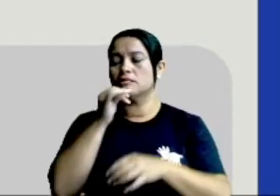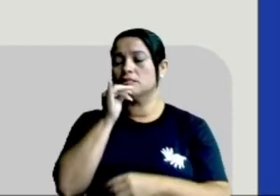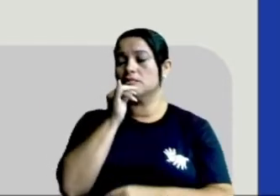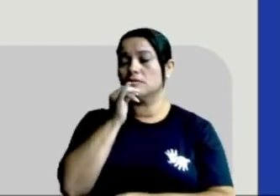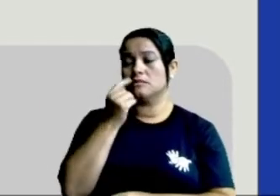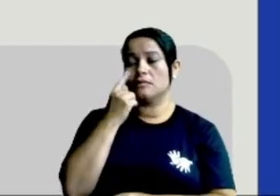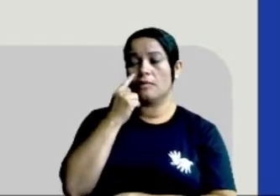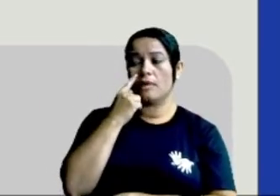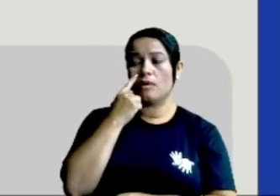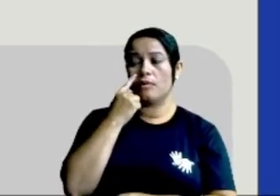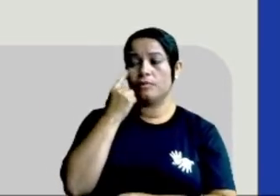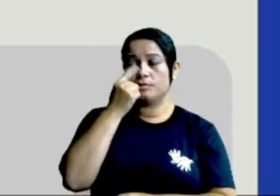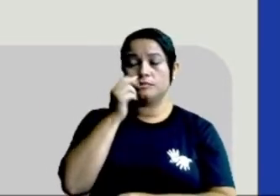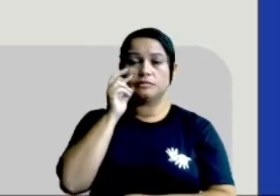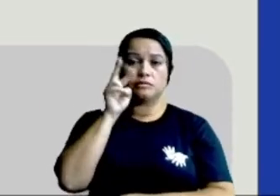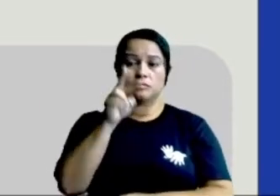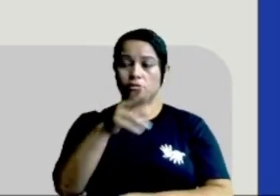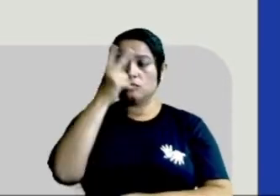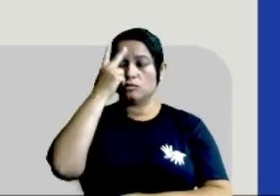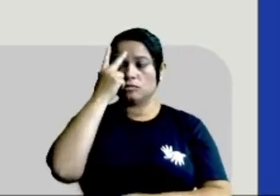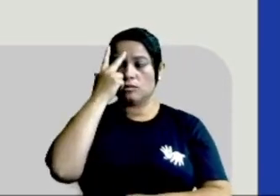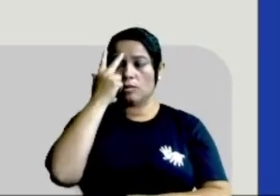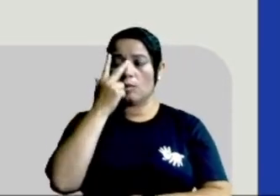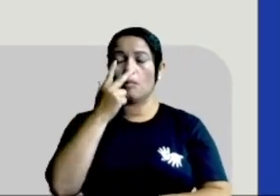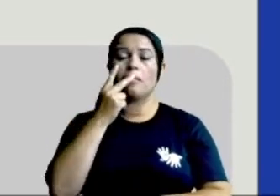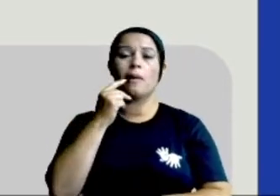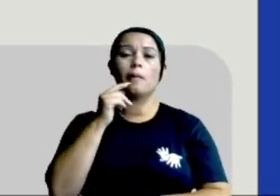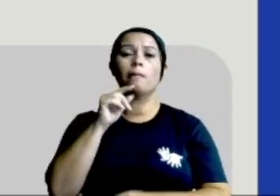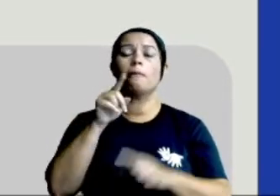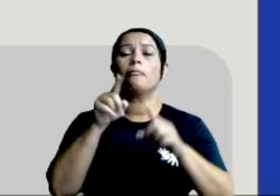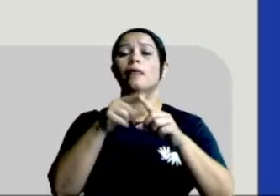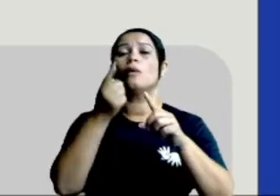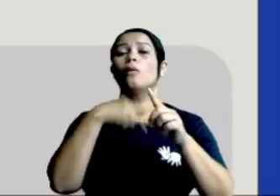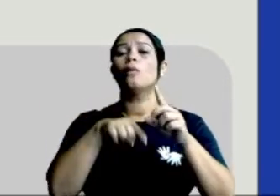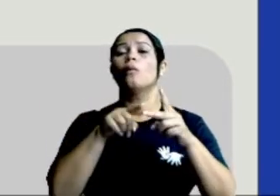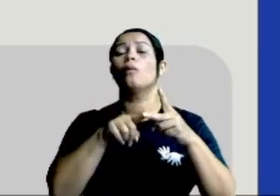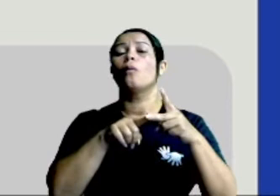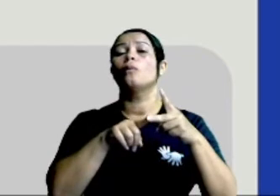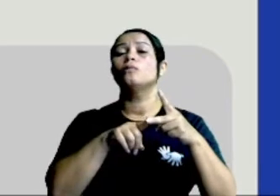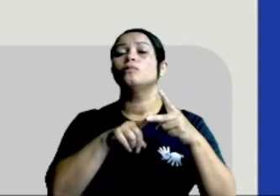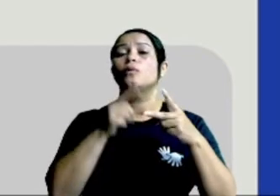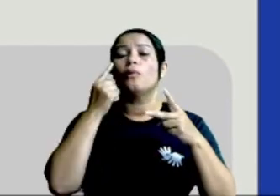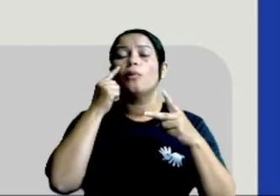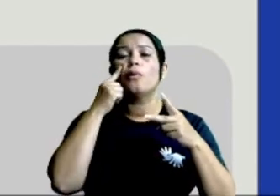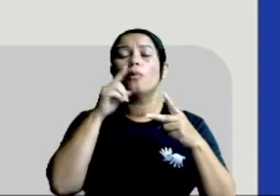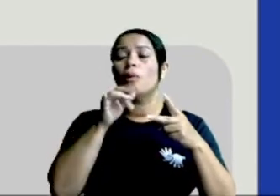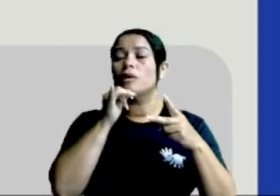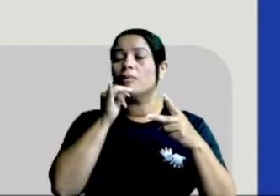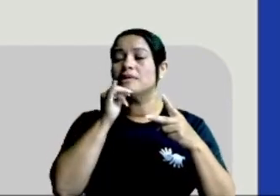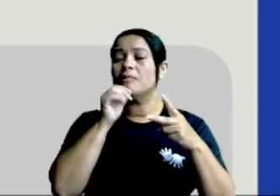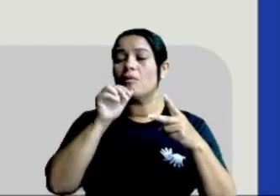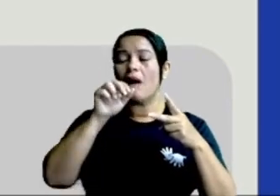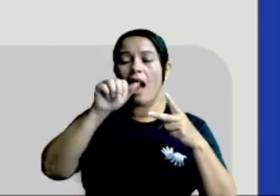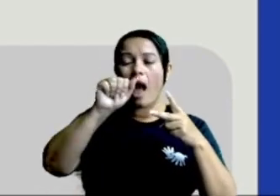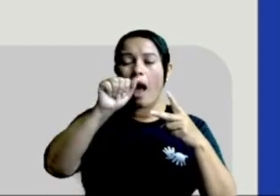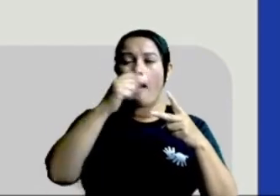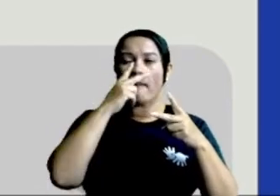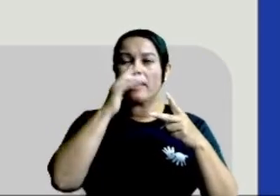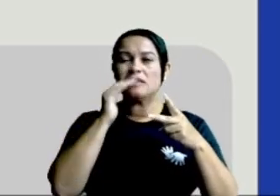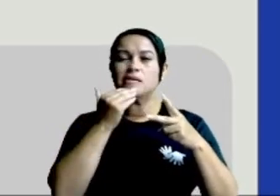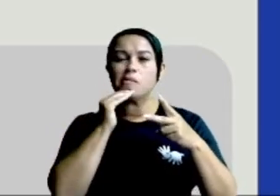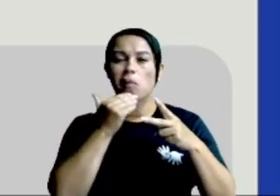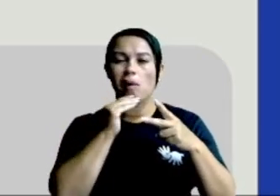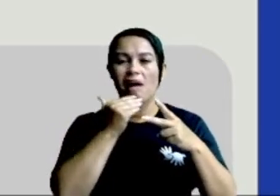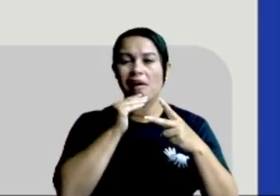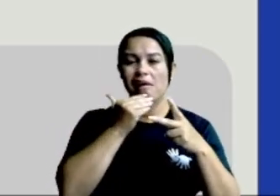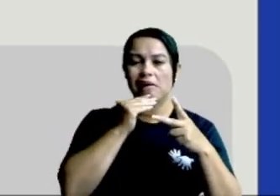com a visão normal e um olho com a visão com astigmatismo. Perceba que ela vê a letra borrada um